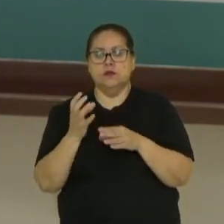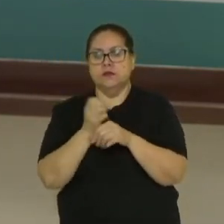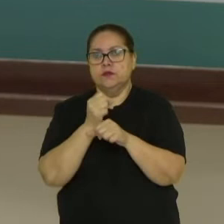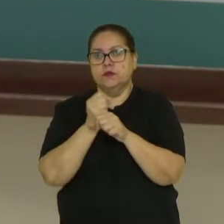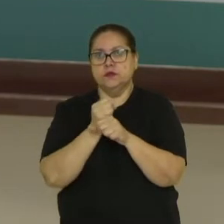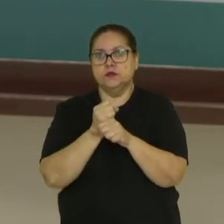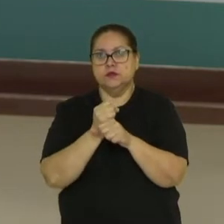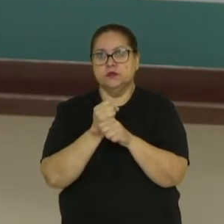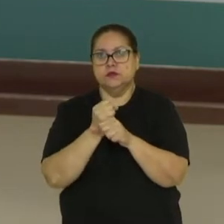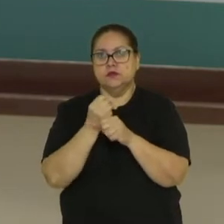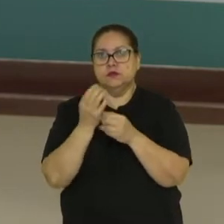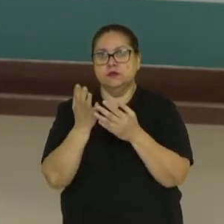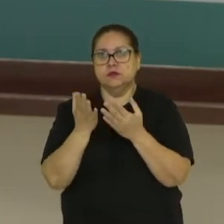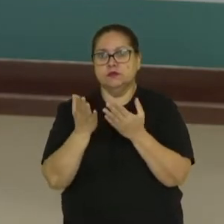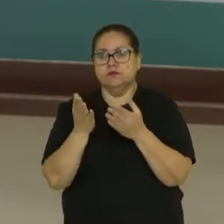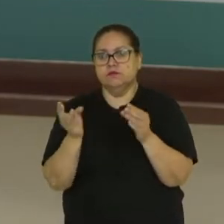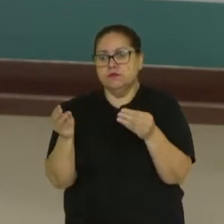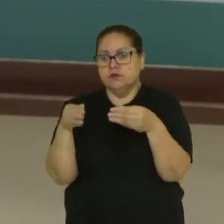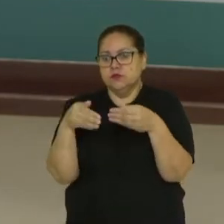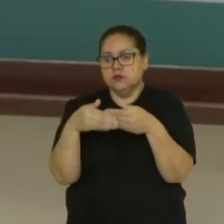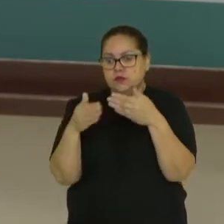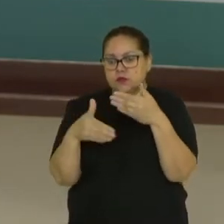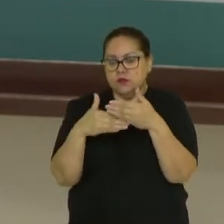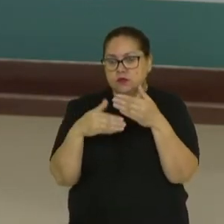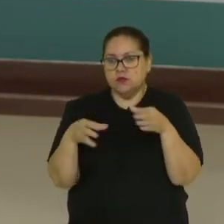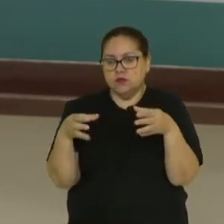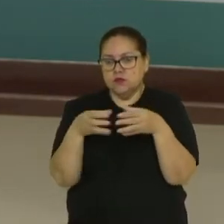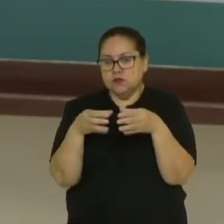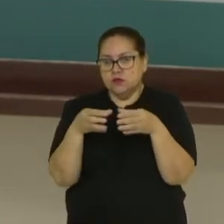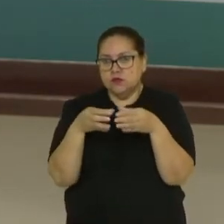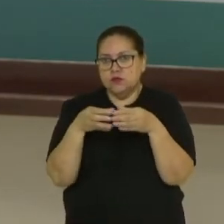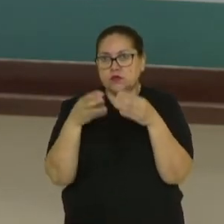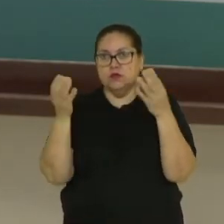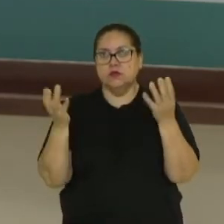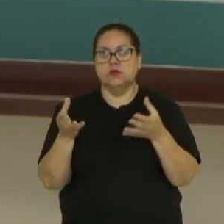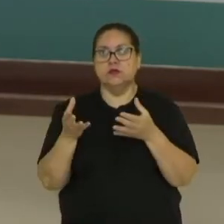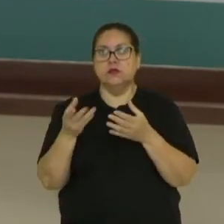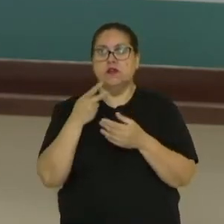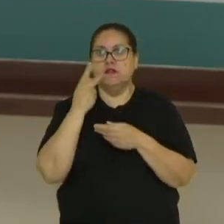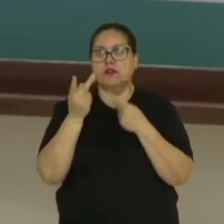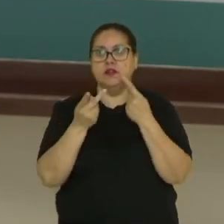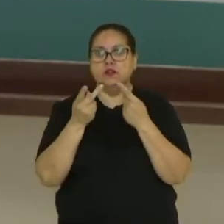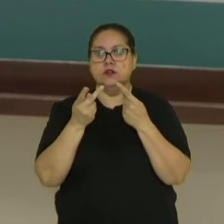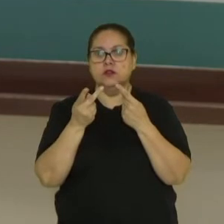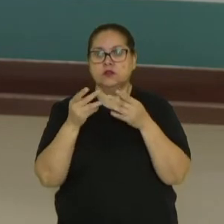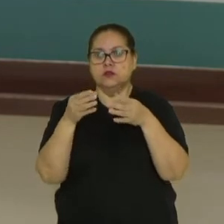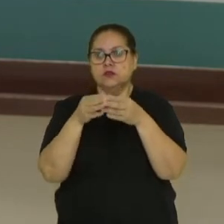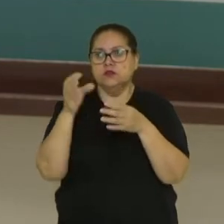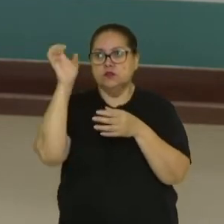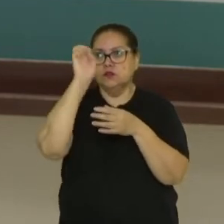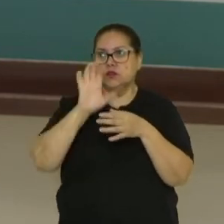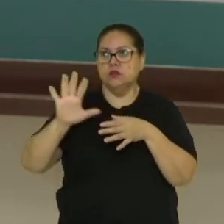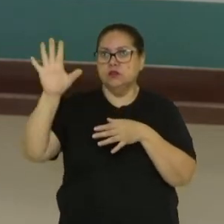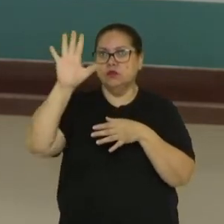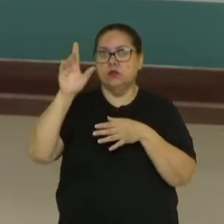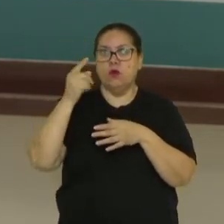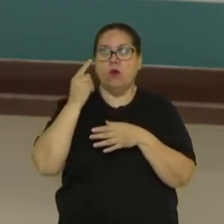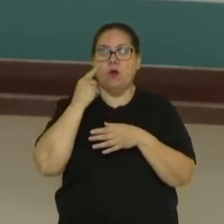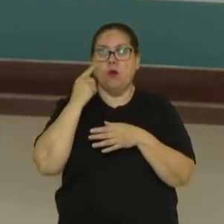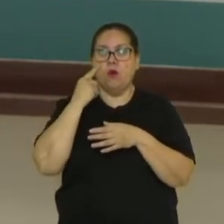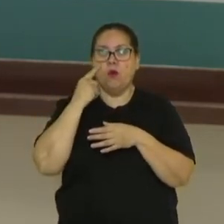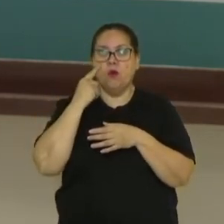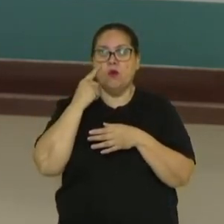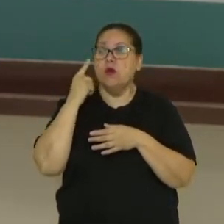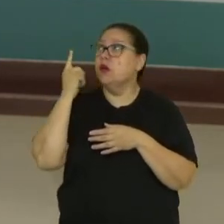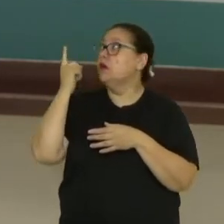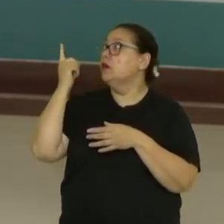né, se cimentam, ou seja, se aglutinam quando a gente fala em continente europeu. Então olha só, observe nos